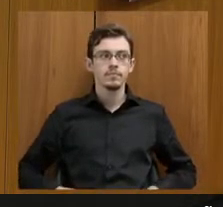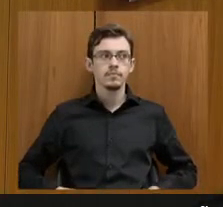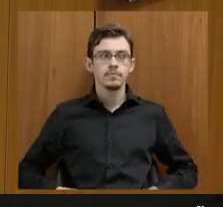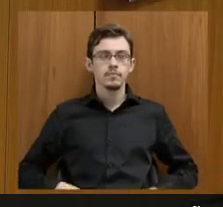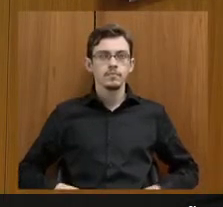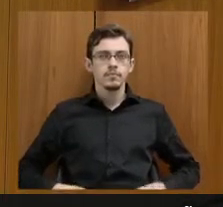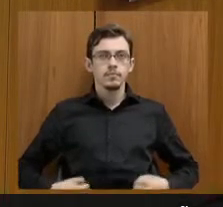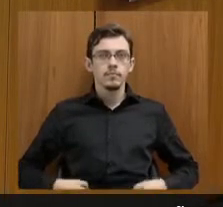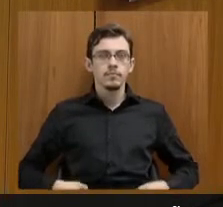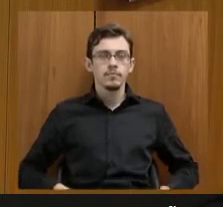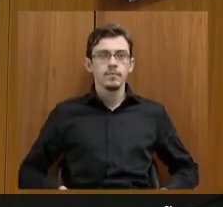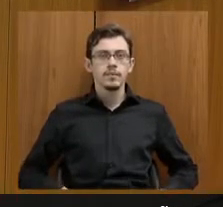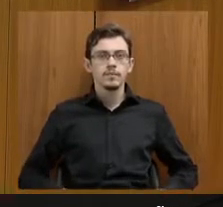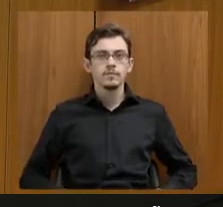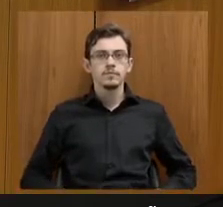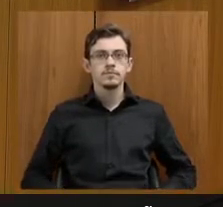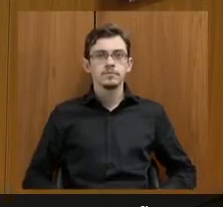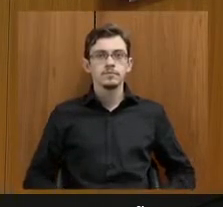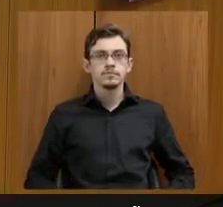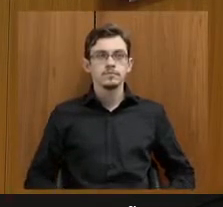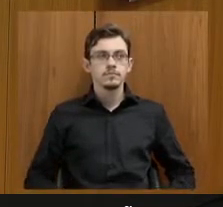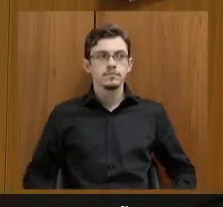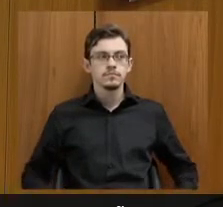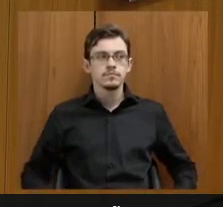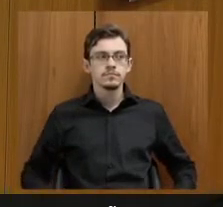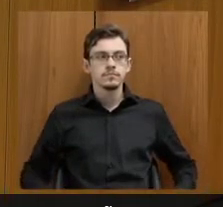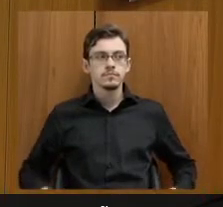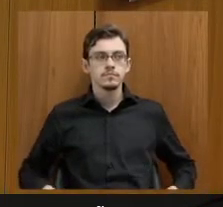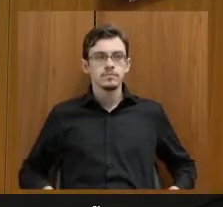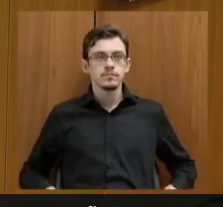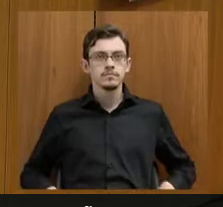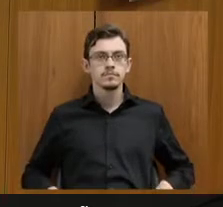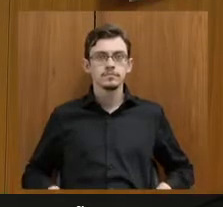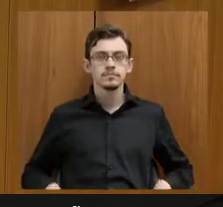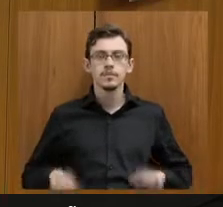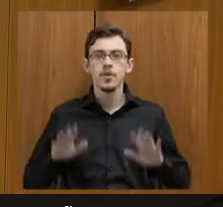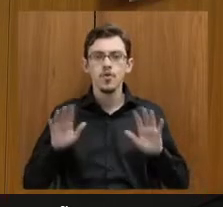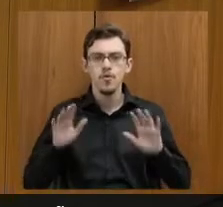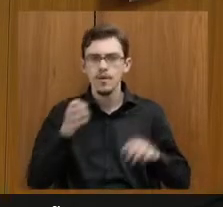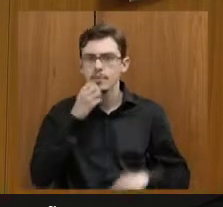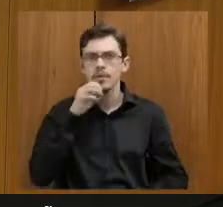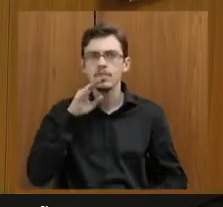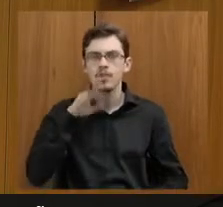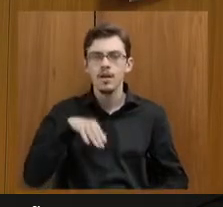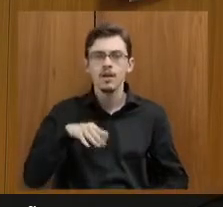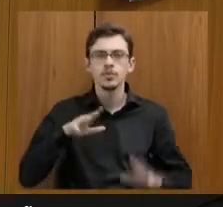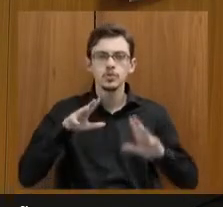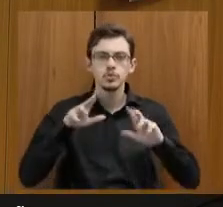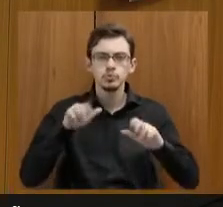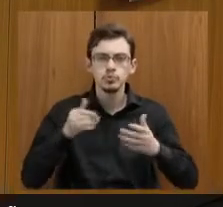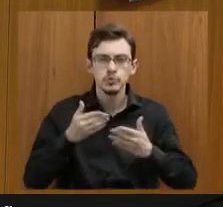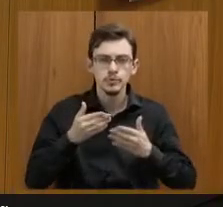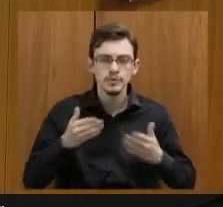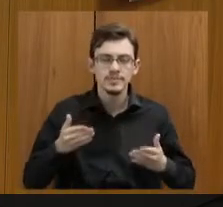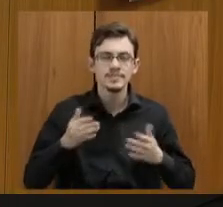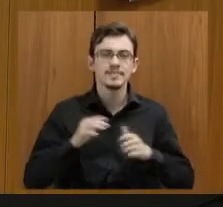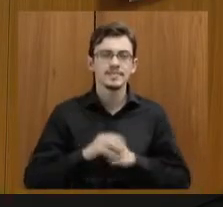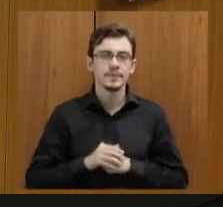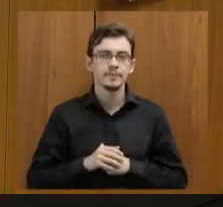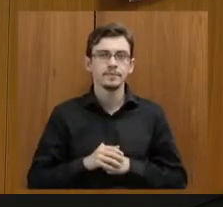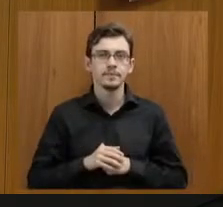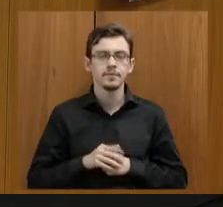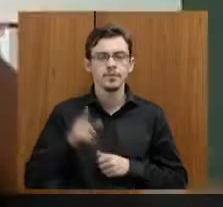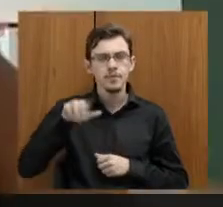eu quero assistir filme Olá boa tarde a todas as pessoas espero que vocês